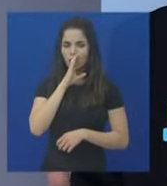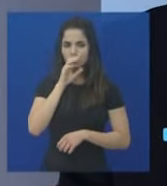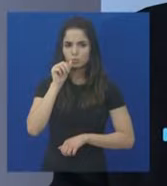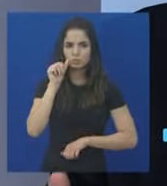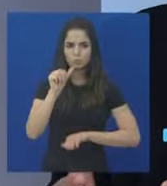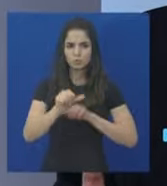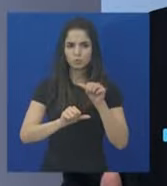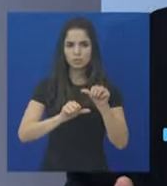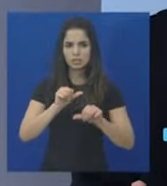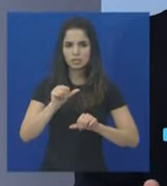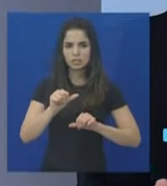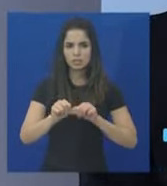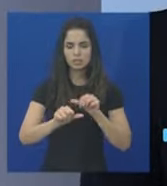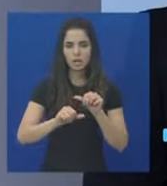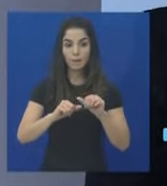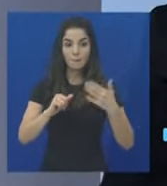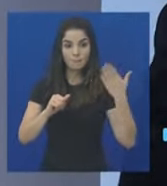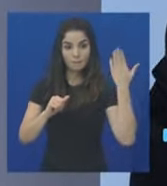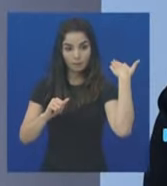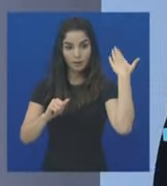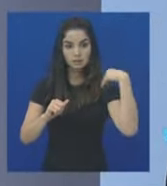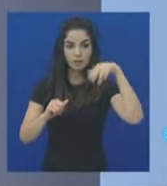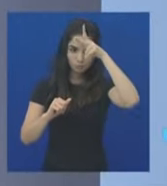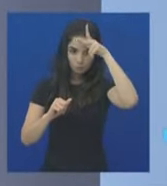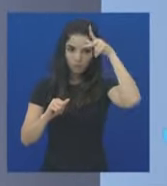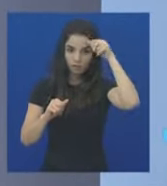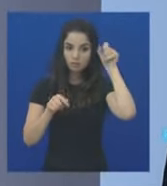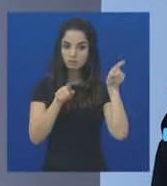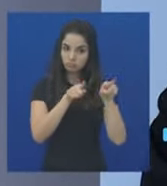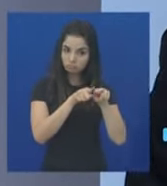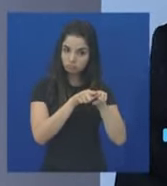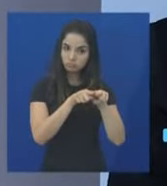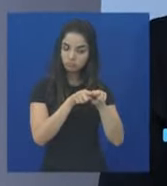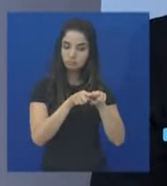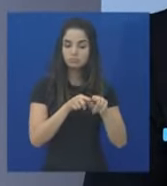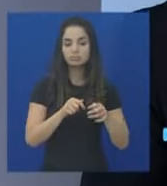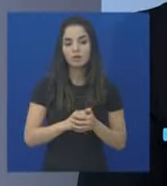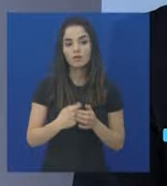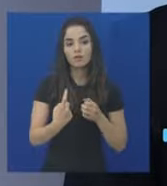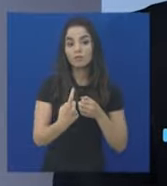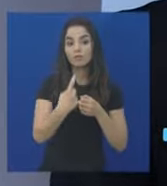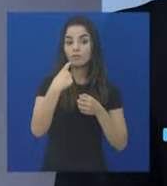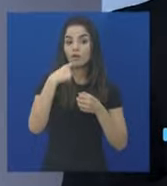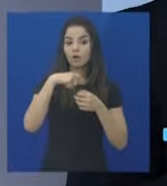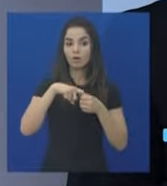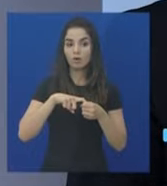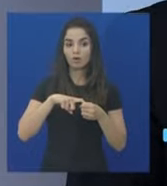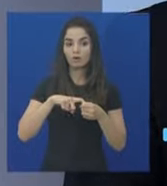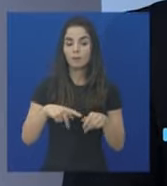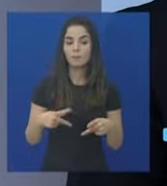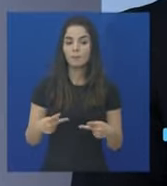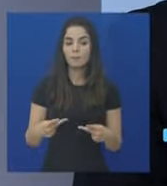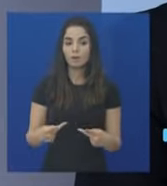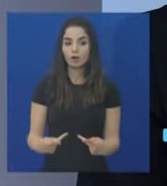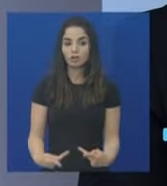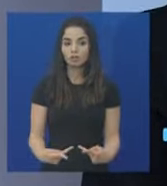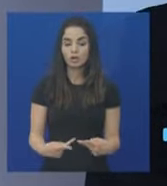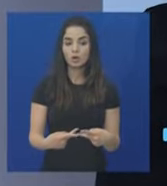a fazer quando fomos prefeito. Que, em primeiro lugar, nós precisamos voltar com um projeto de regularização